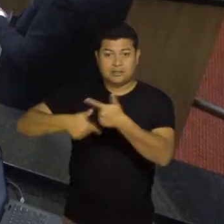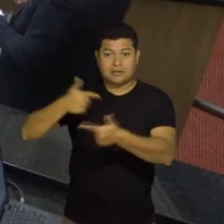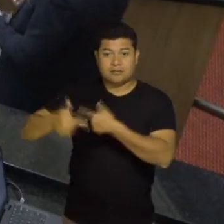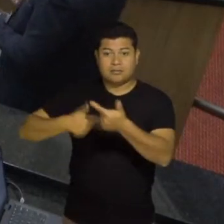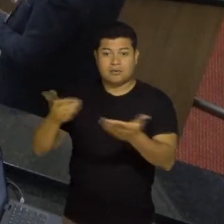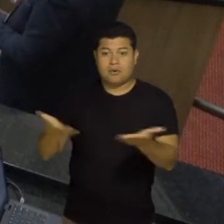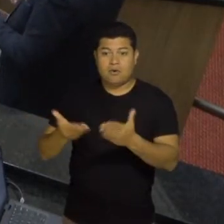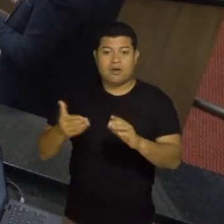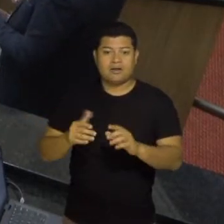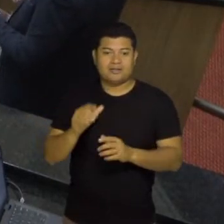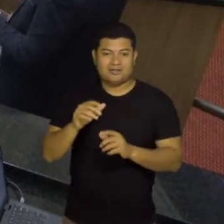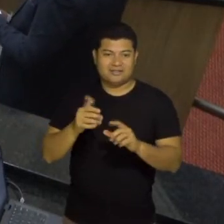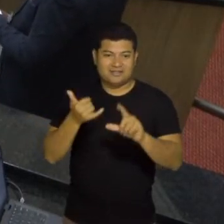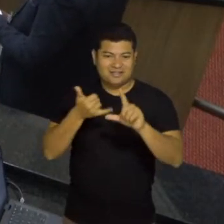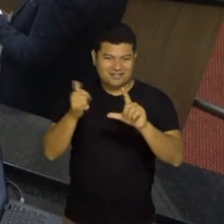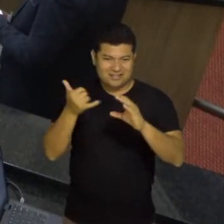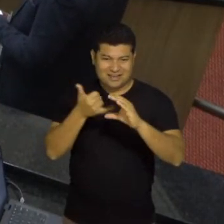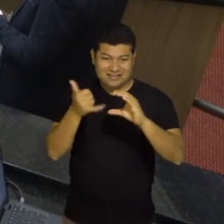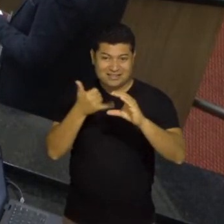atualmente.